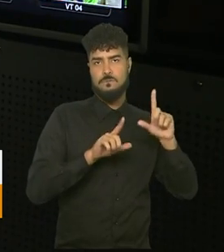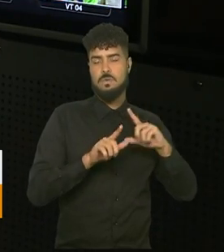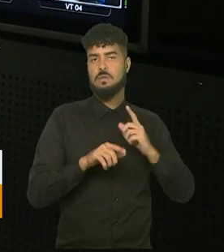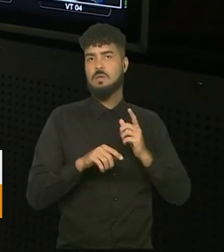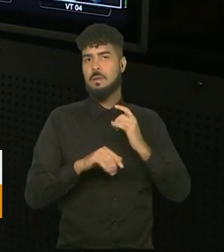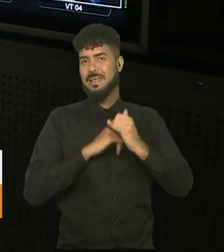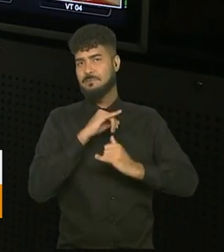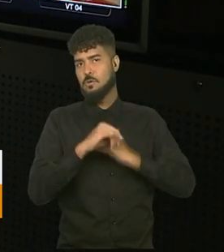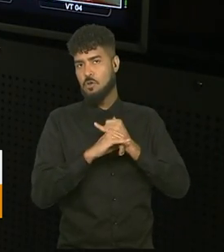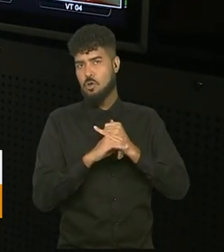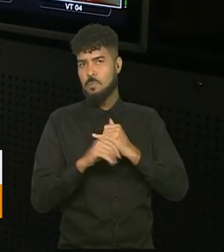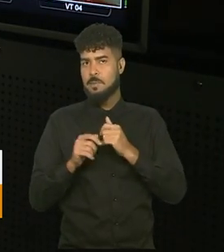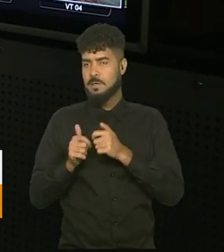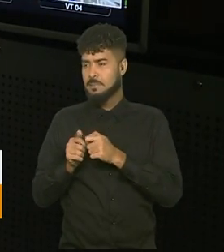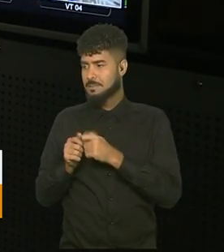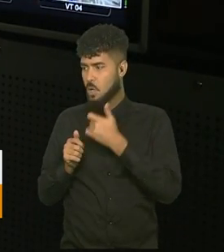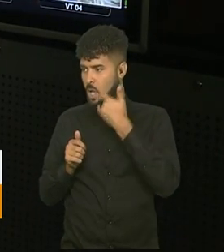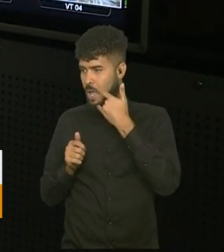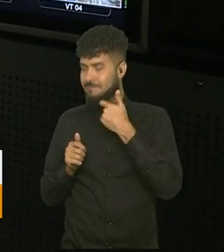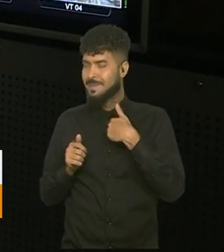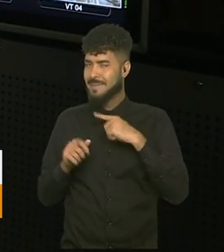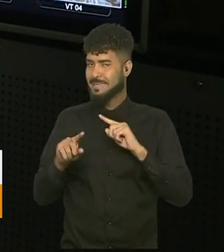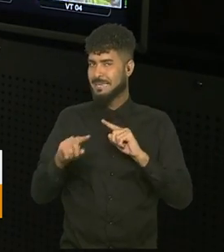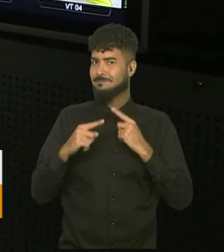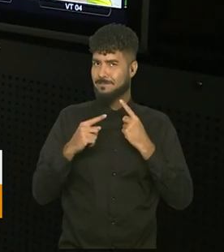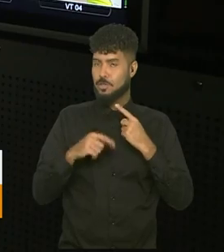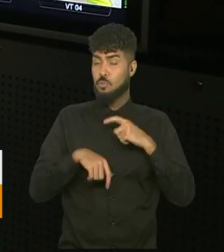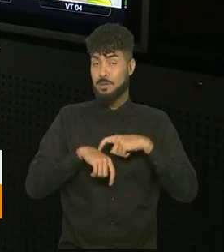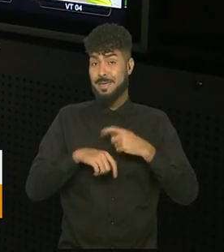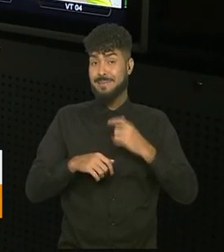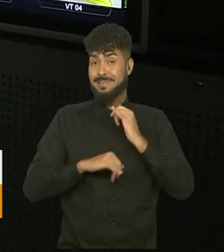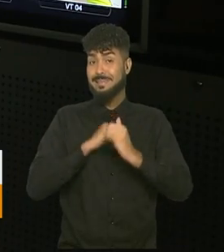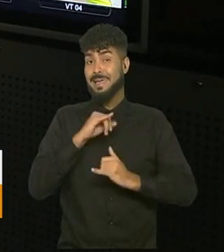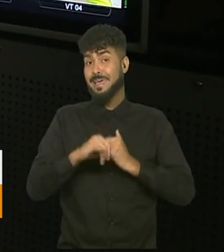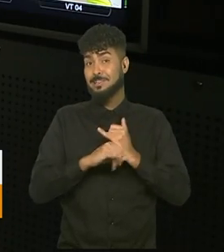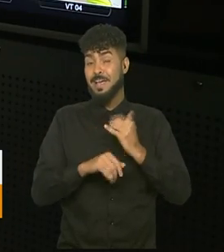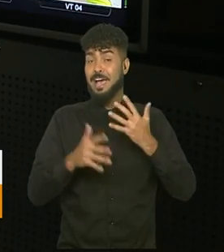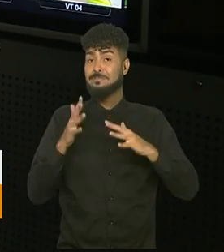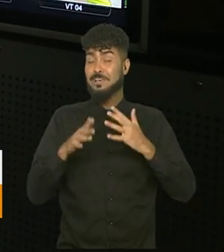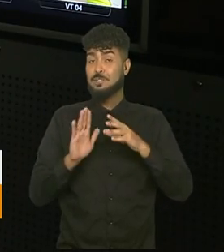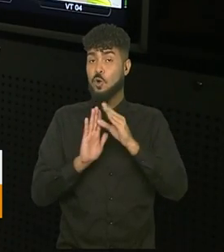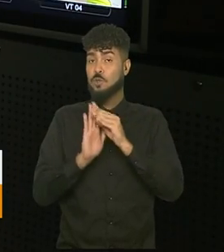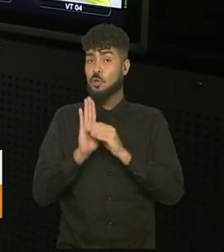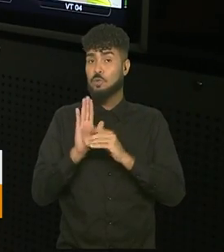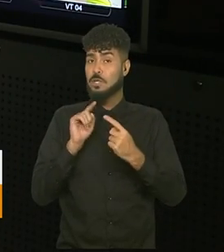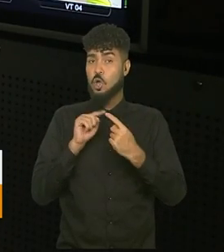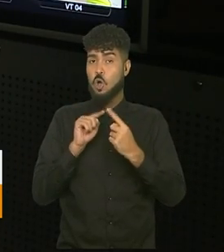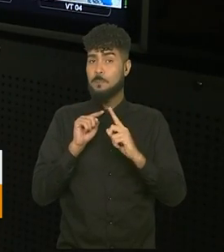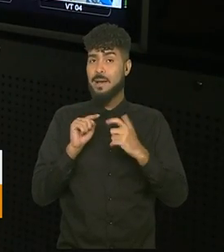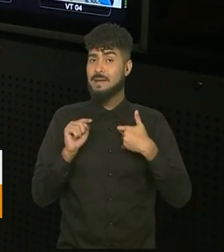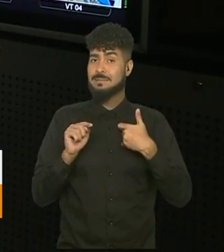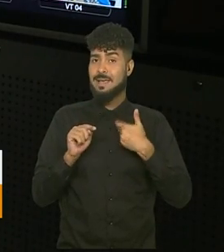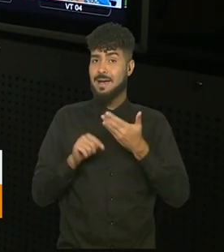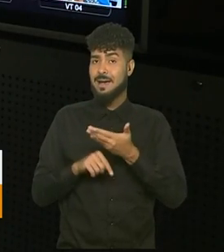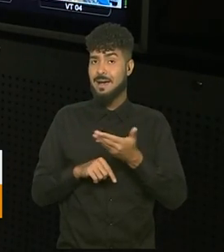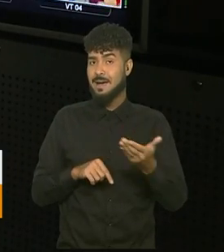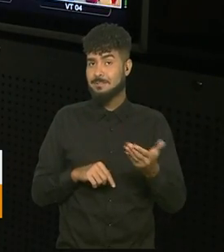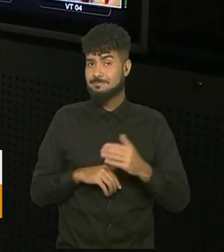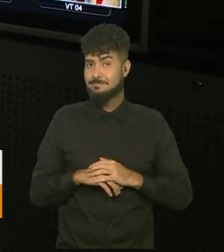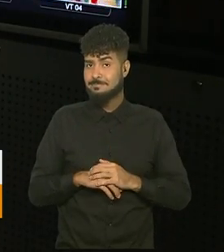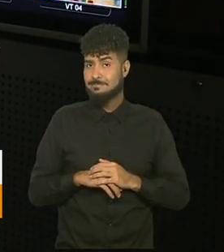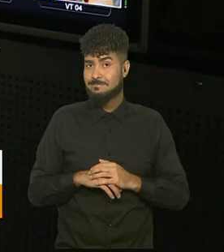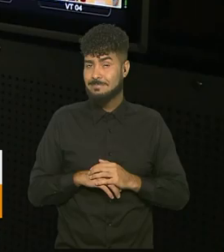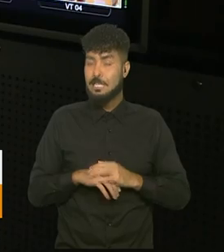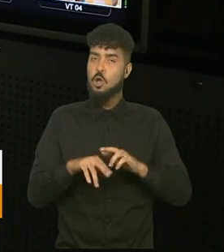é um desafio nos tempos de internet. Nem todo o conteúdo é adequado para essas faixas etárias. Por